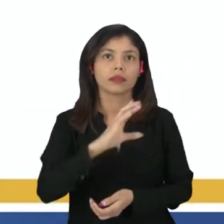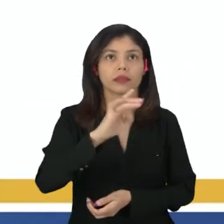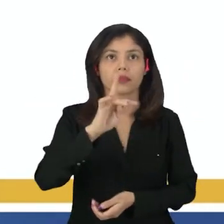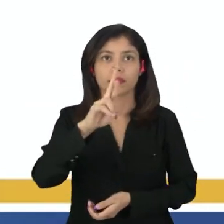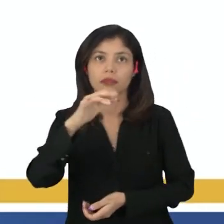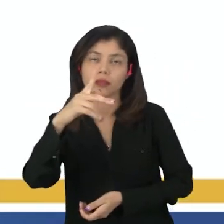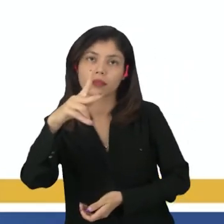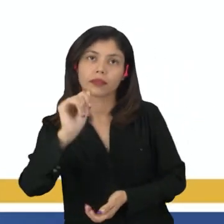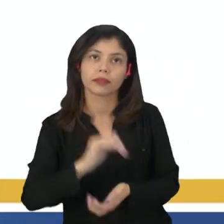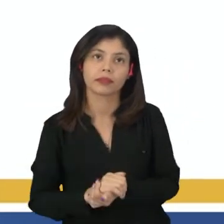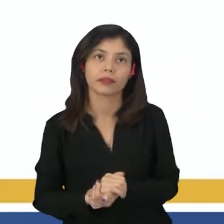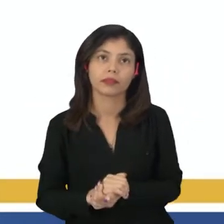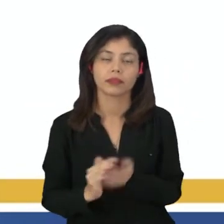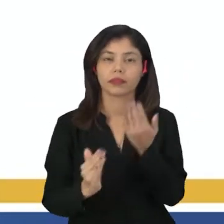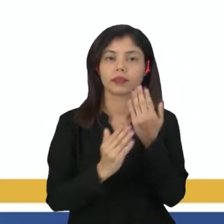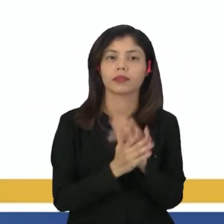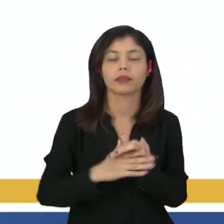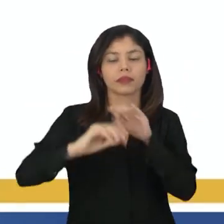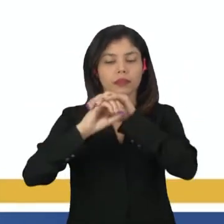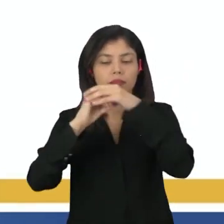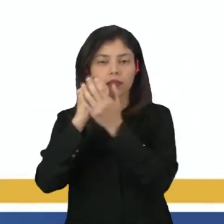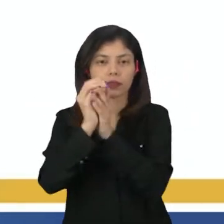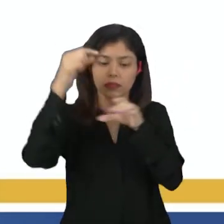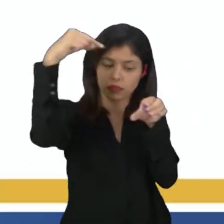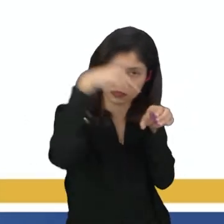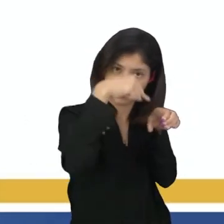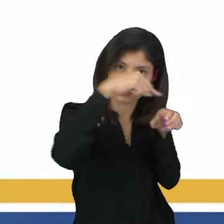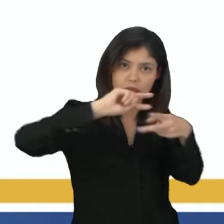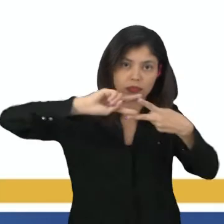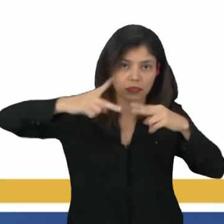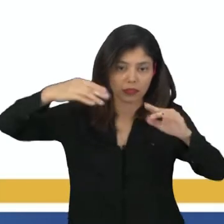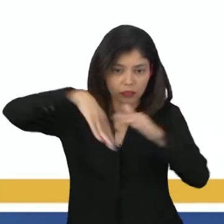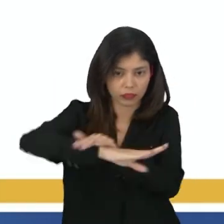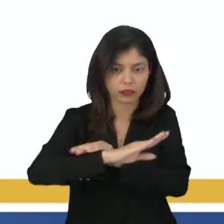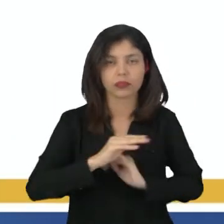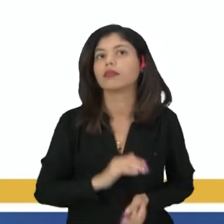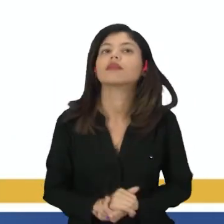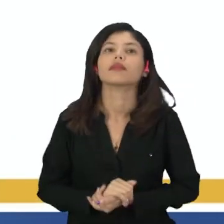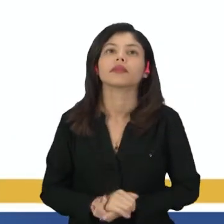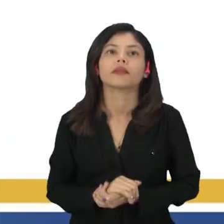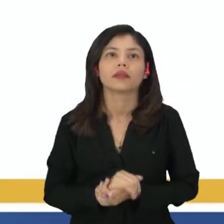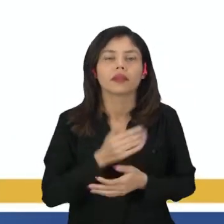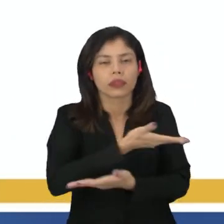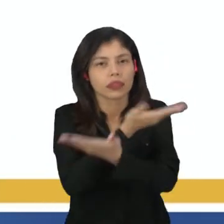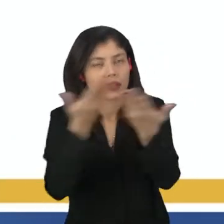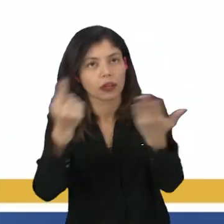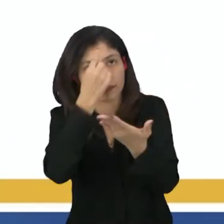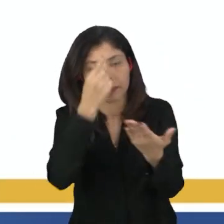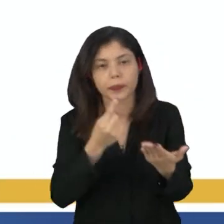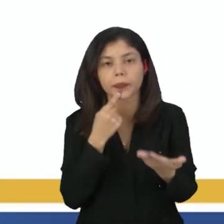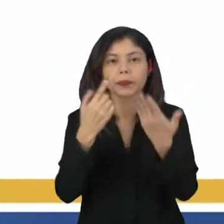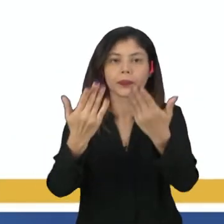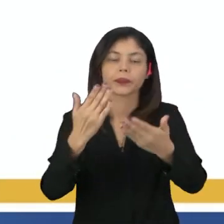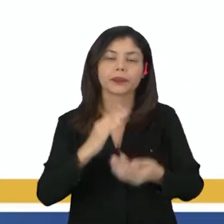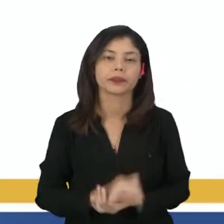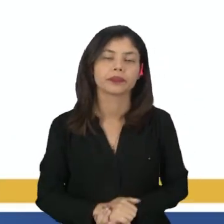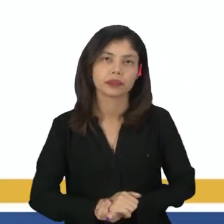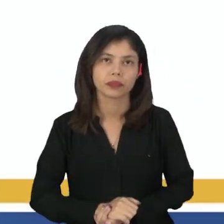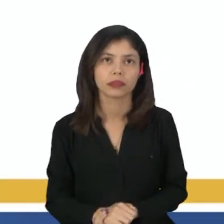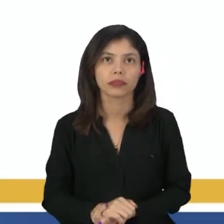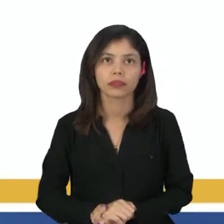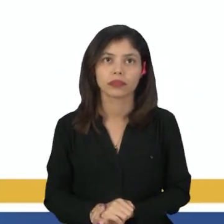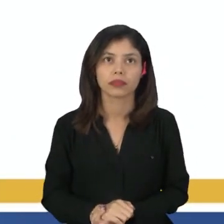citoplasma, membrana e um núcleo para armazenar o material genético. E aí pergunta para vocês, diante desse esquema representado,